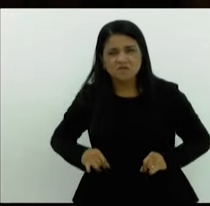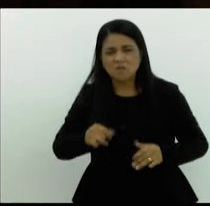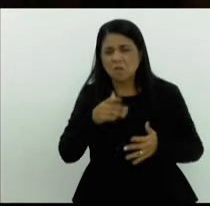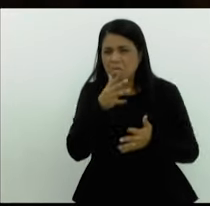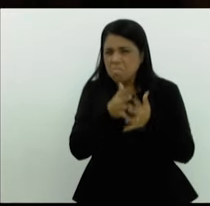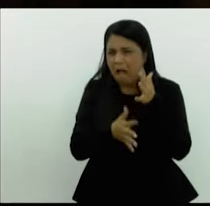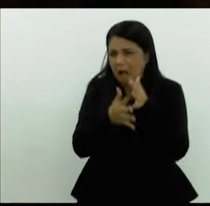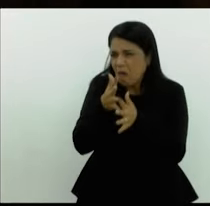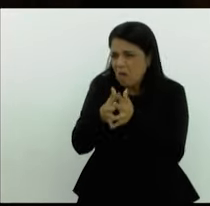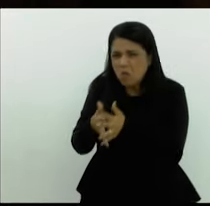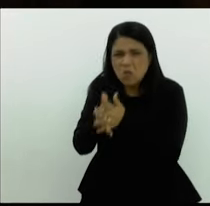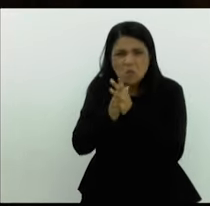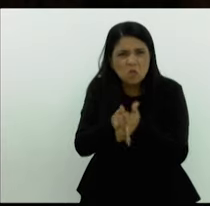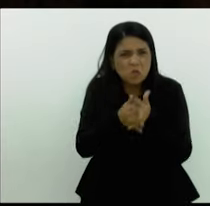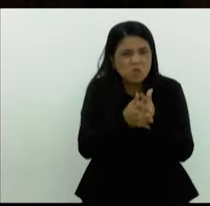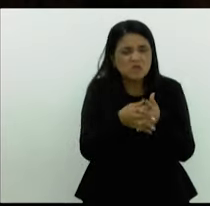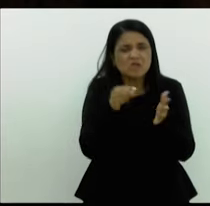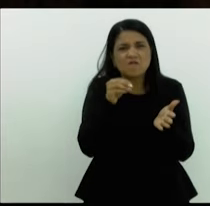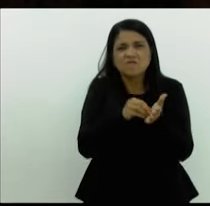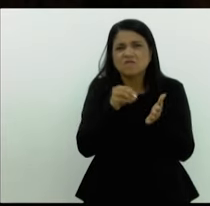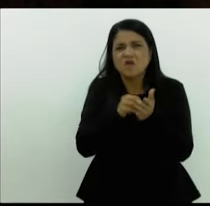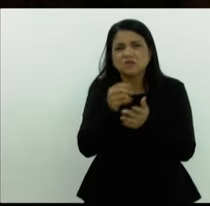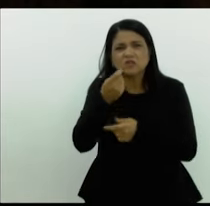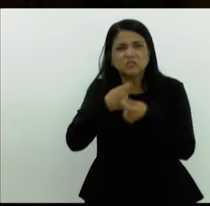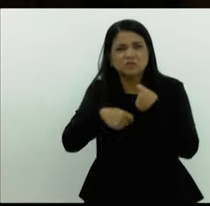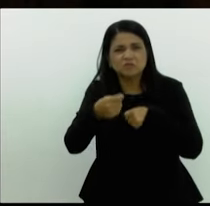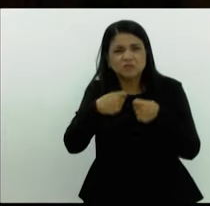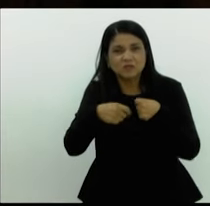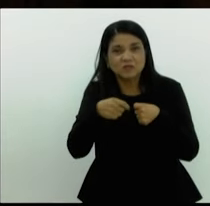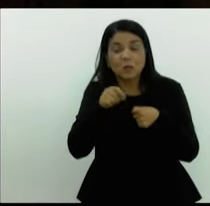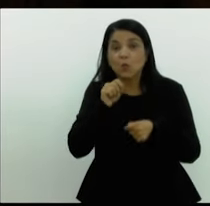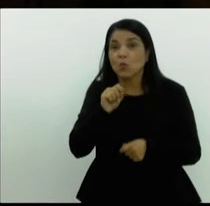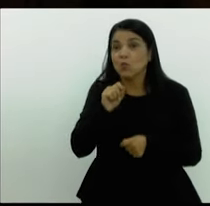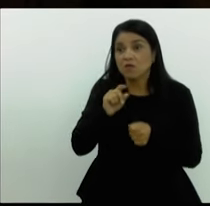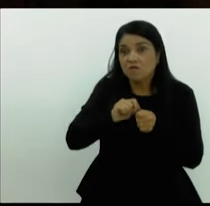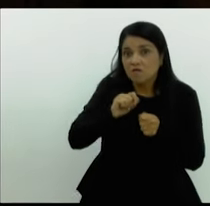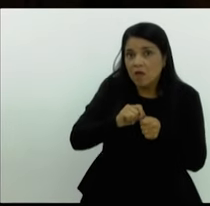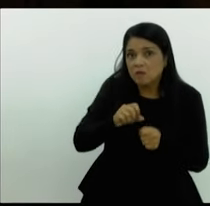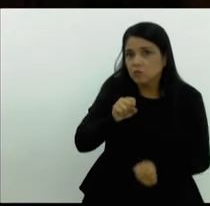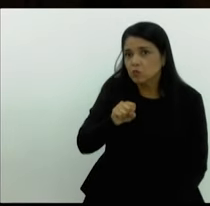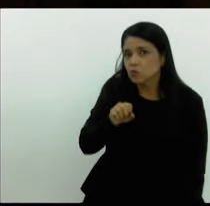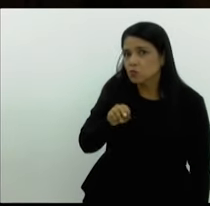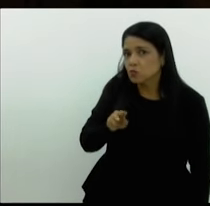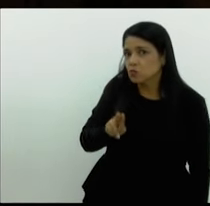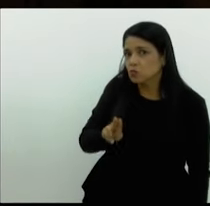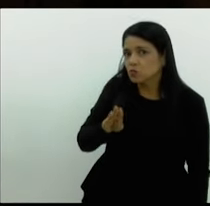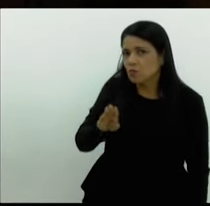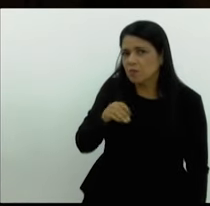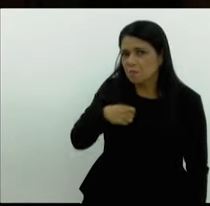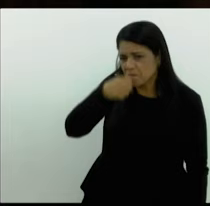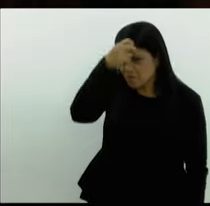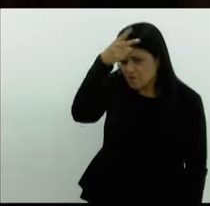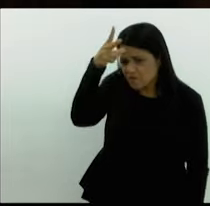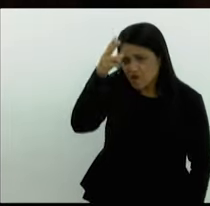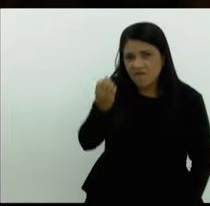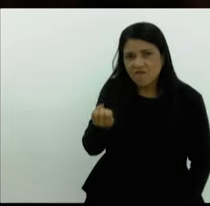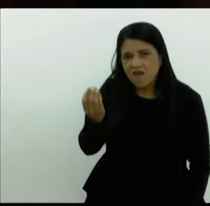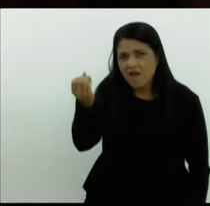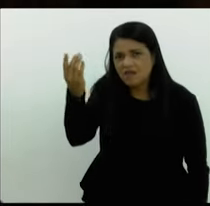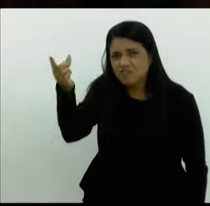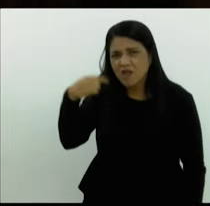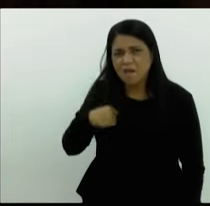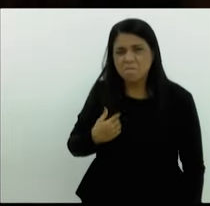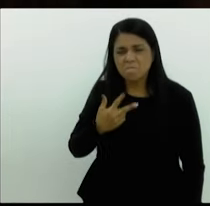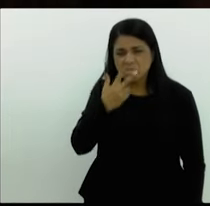com tamanha falta de administração, e o que faz um subprefeito viajar? Parece um tapa na cara do cidadão do